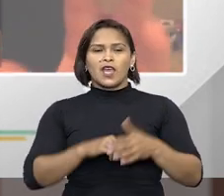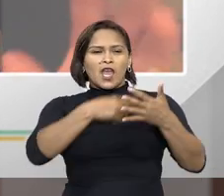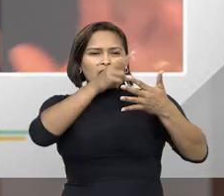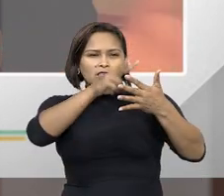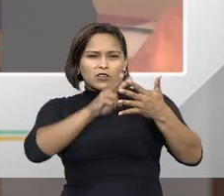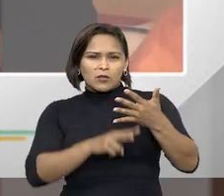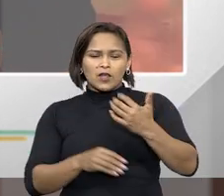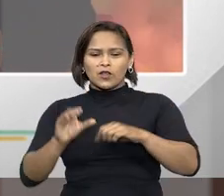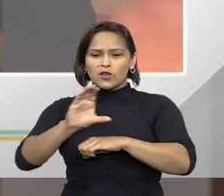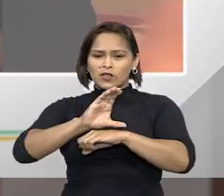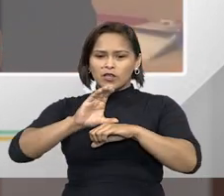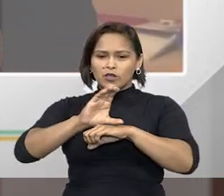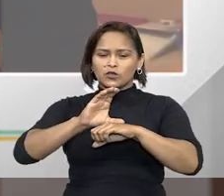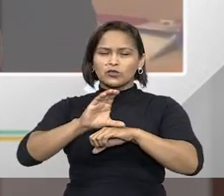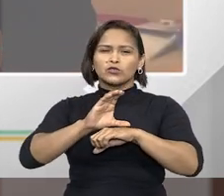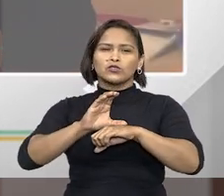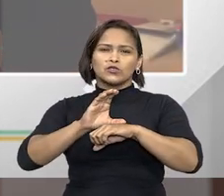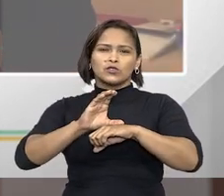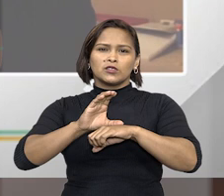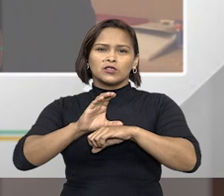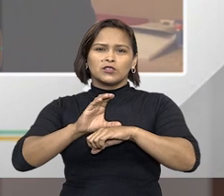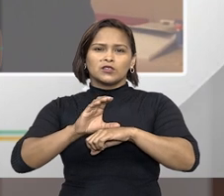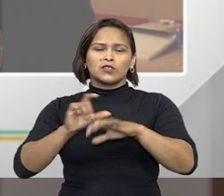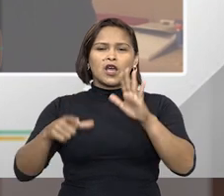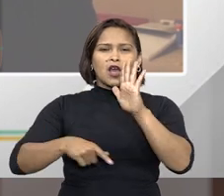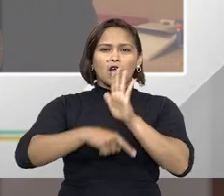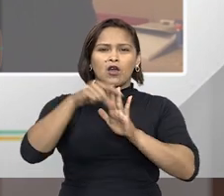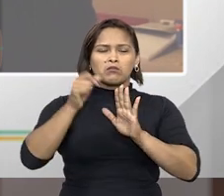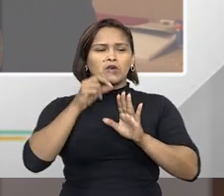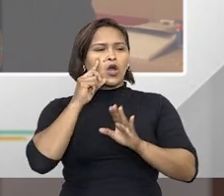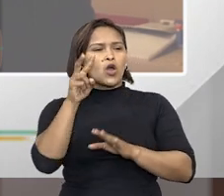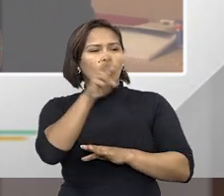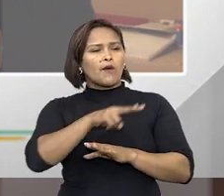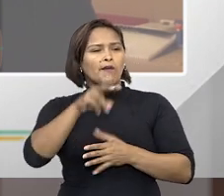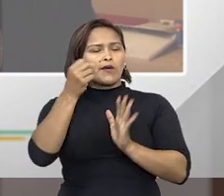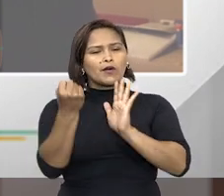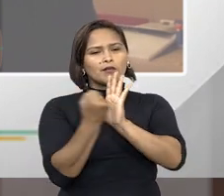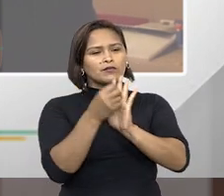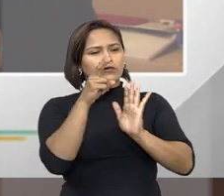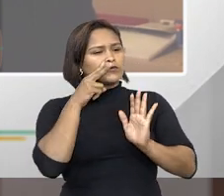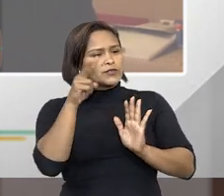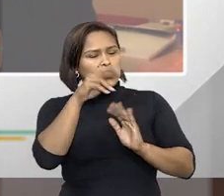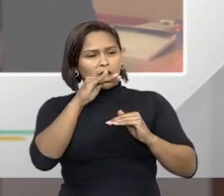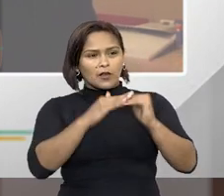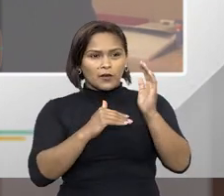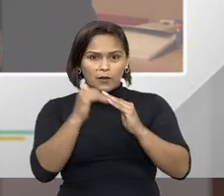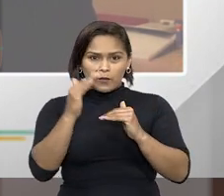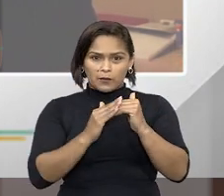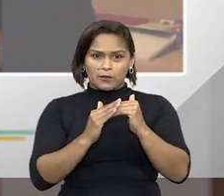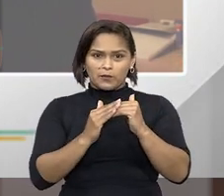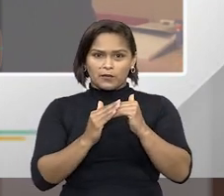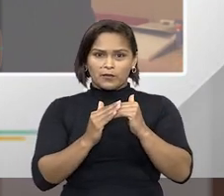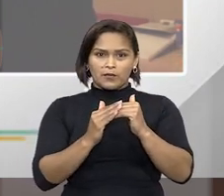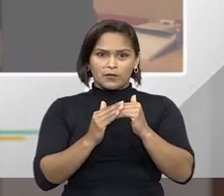Constituição, com um olhar fixado na competência, na atribuição do Congresso, da Câmara